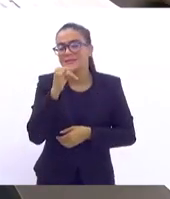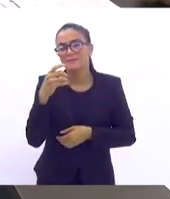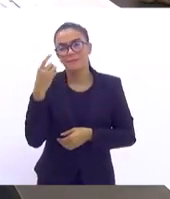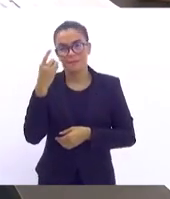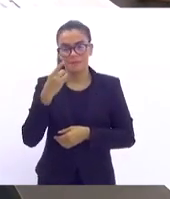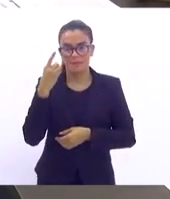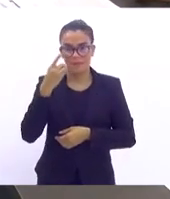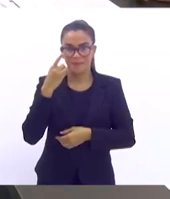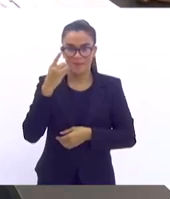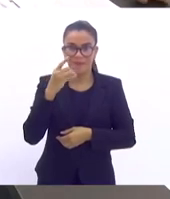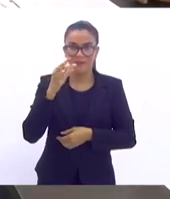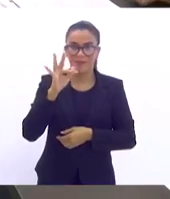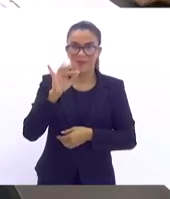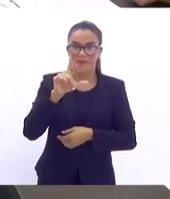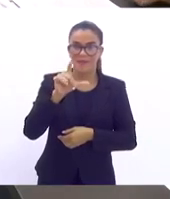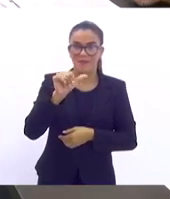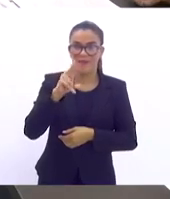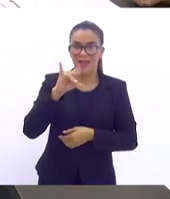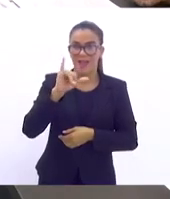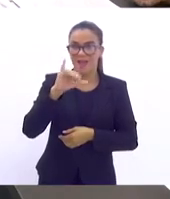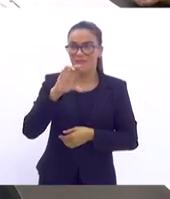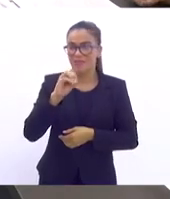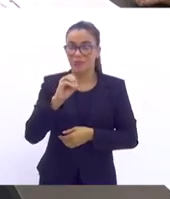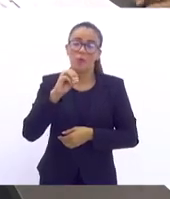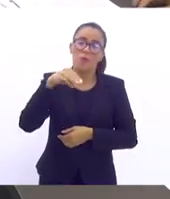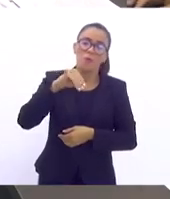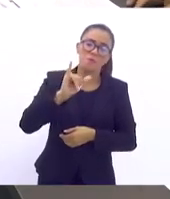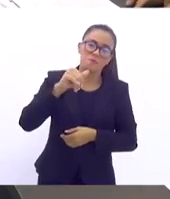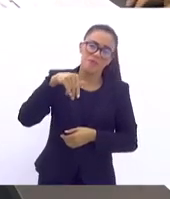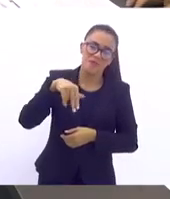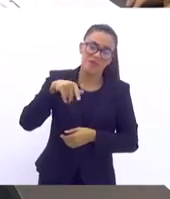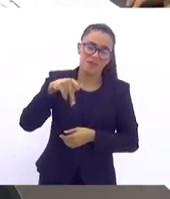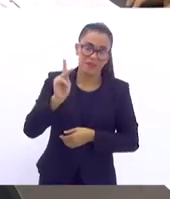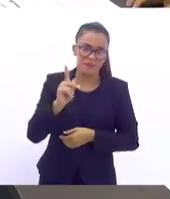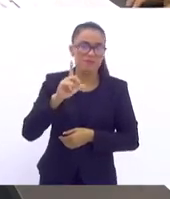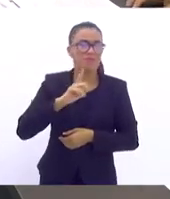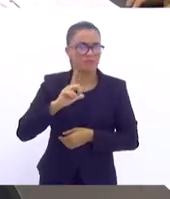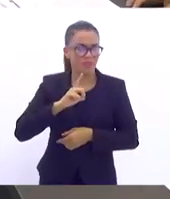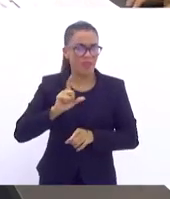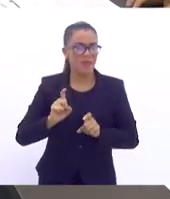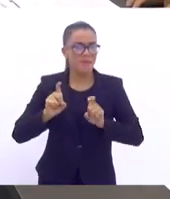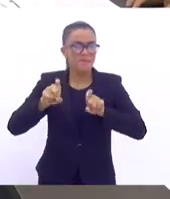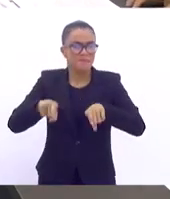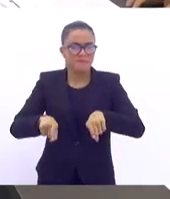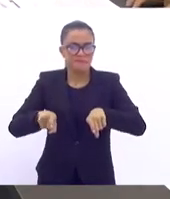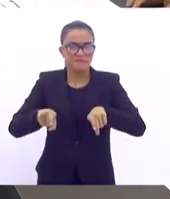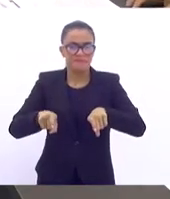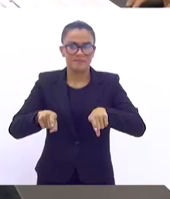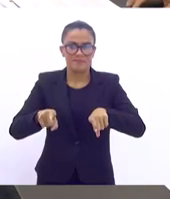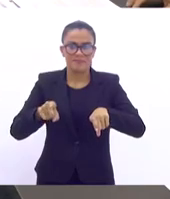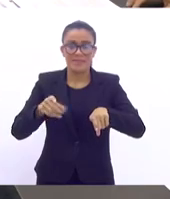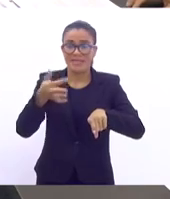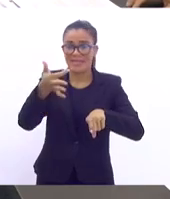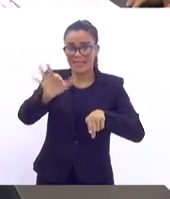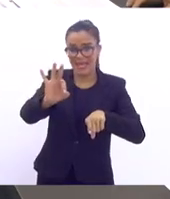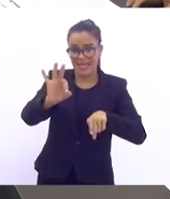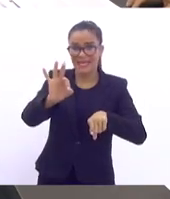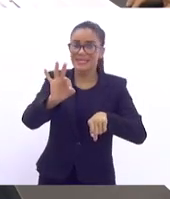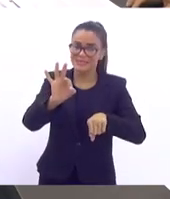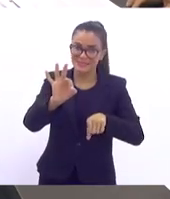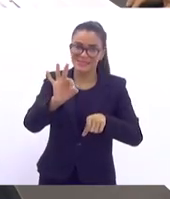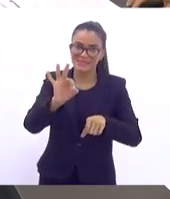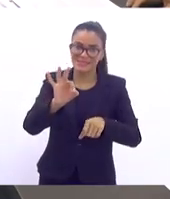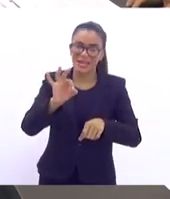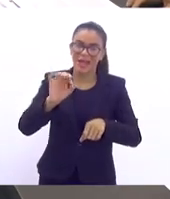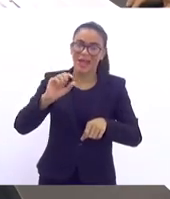Flávio Serafina o próprio Mind o mim que ele tem mandatos ou o nosso decano aqui de 10 mandatos